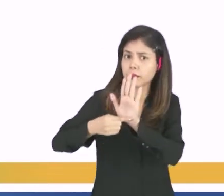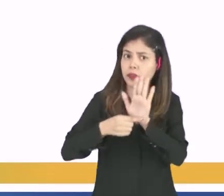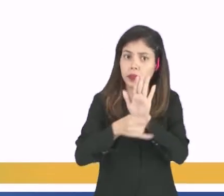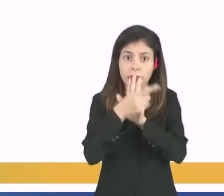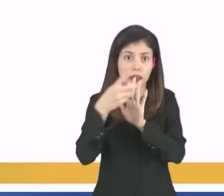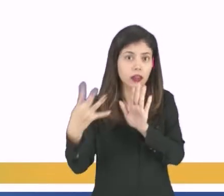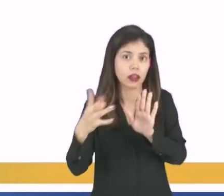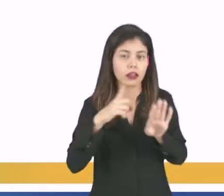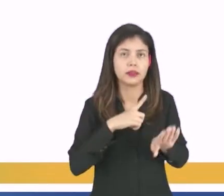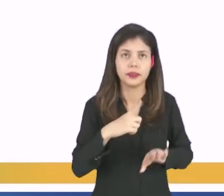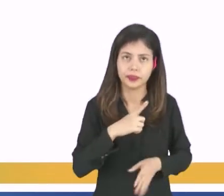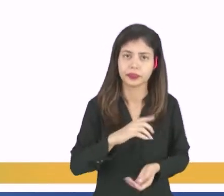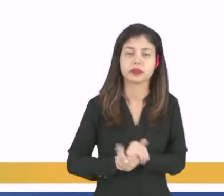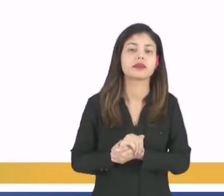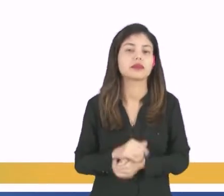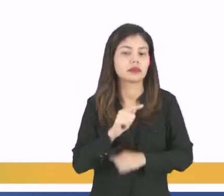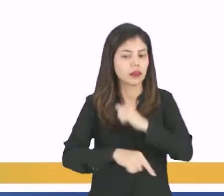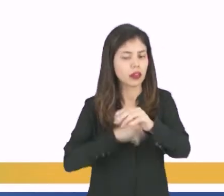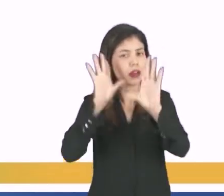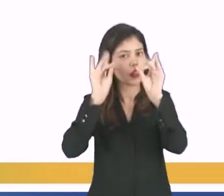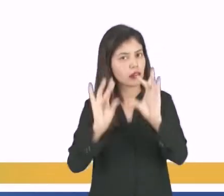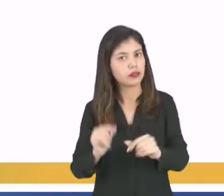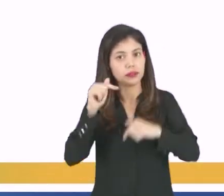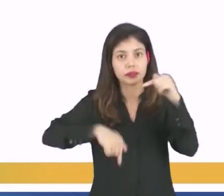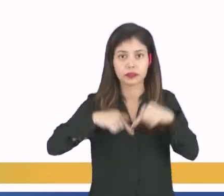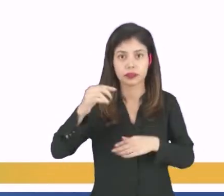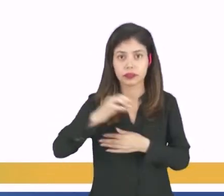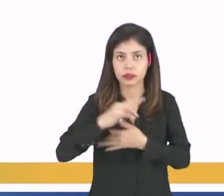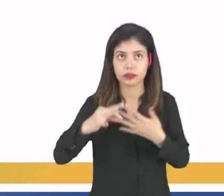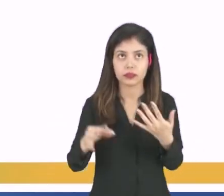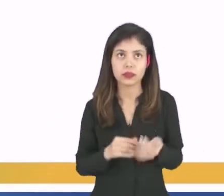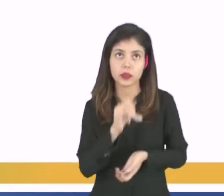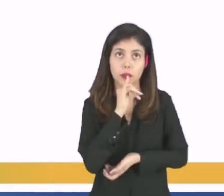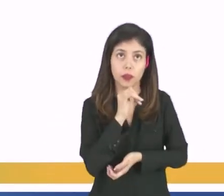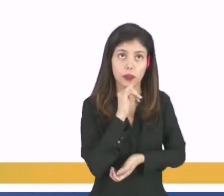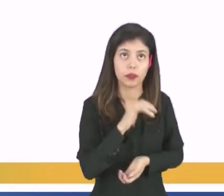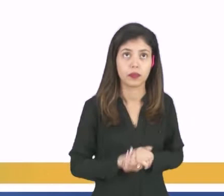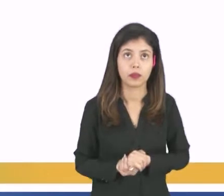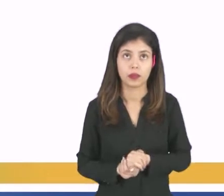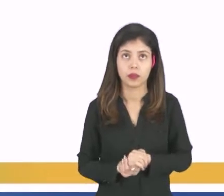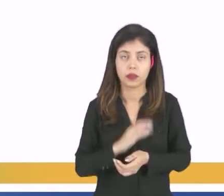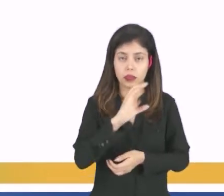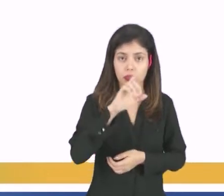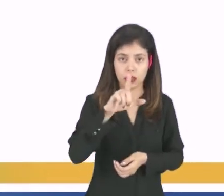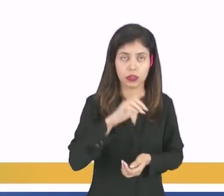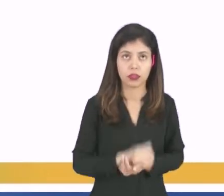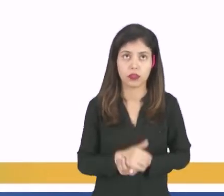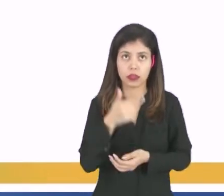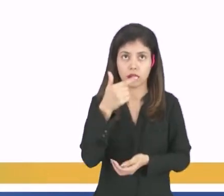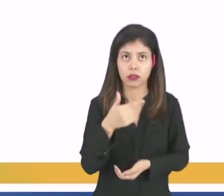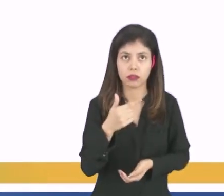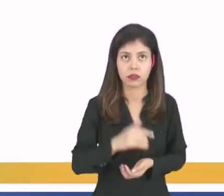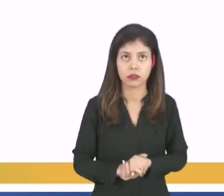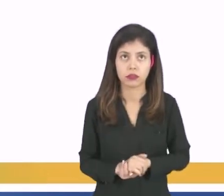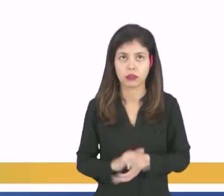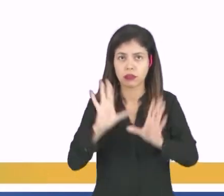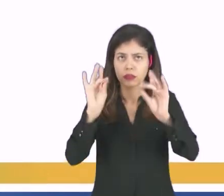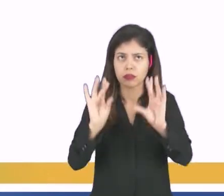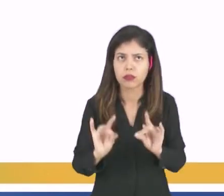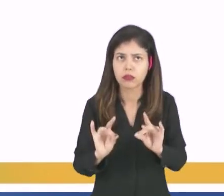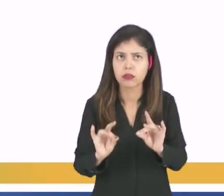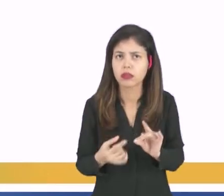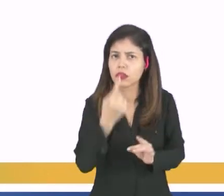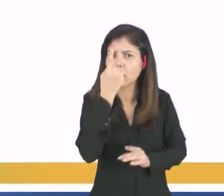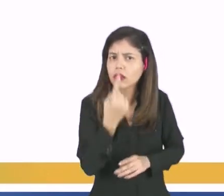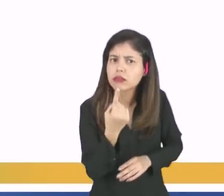a quantidade de átomos de cada elemento químico. Então, aqui o cloro, ó, índice 2 aqui, ó. Professor, e cadê o 1